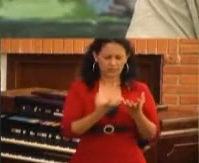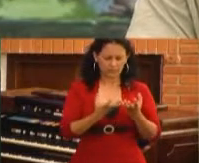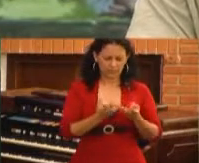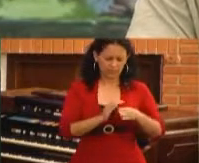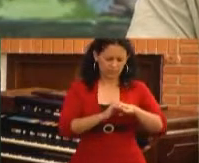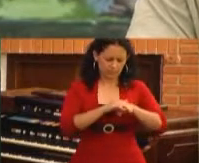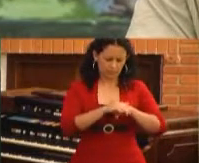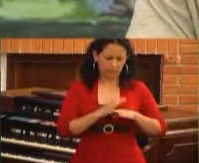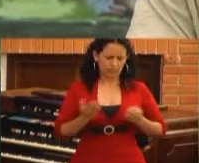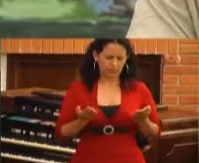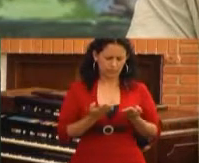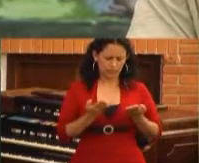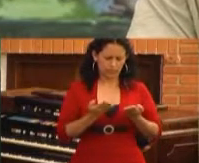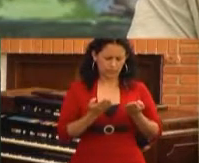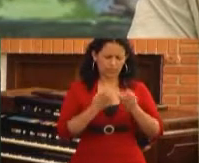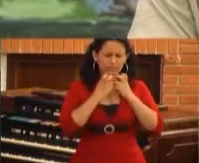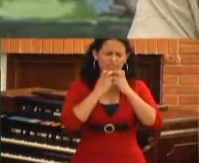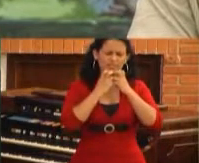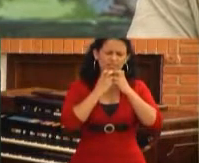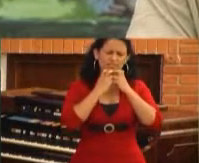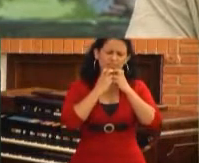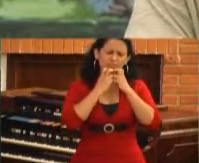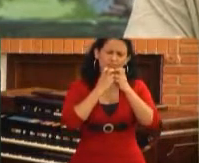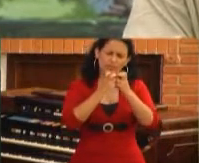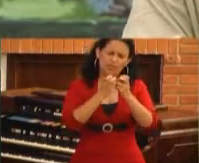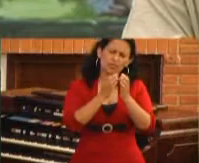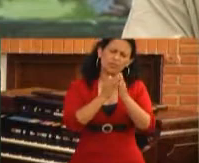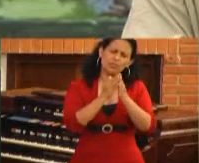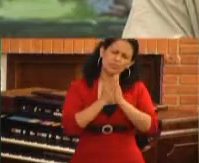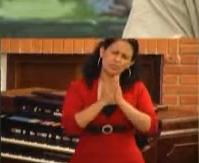rogar que o Teu Santo Espírito